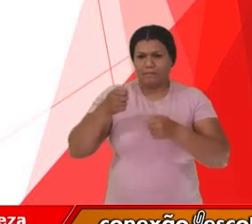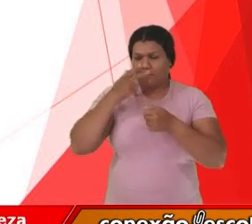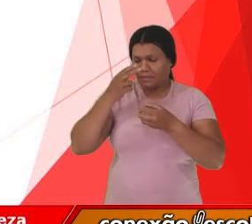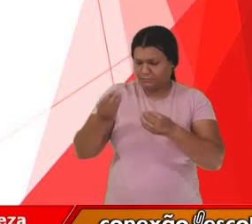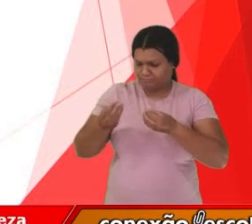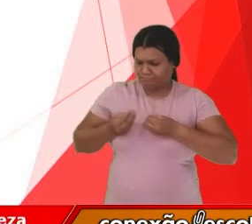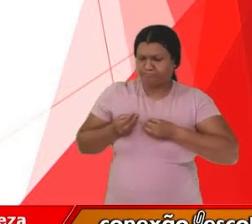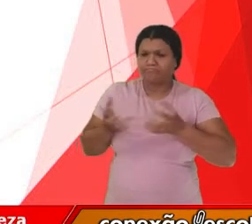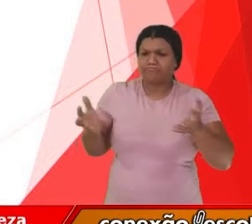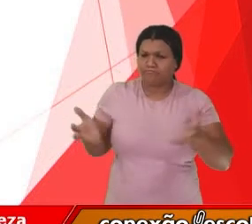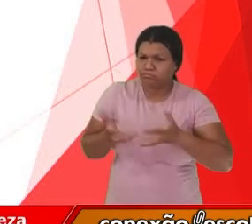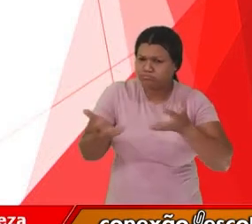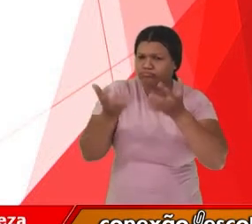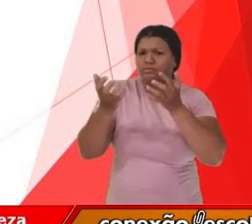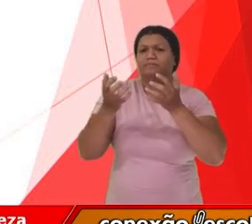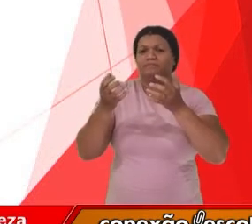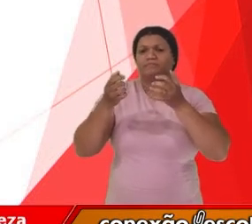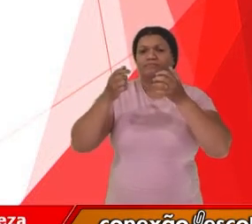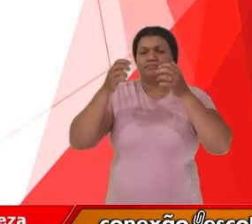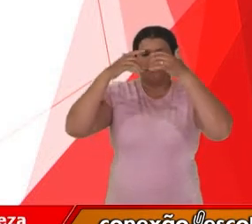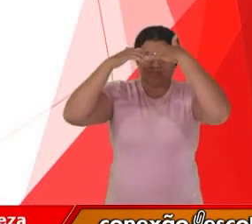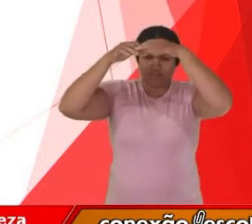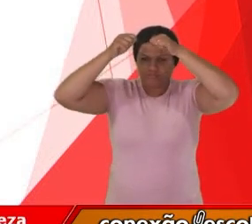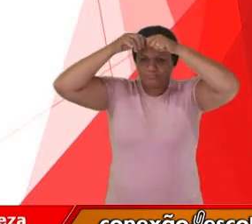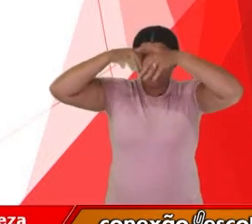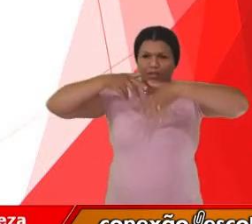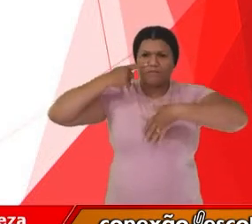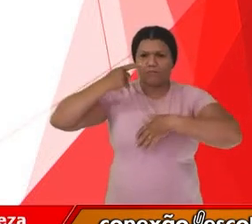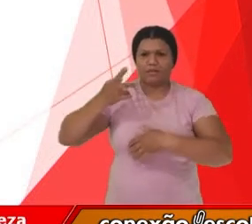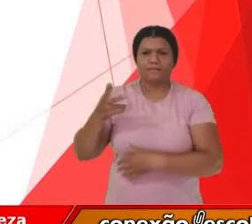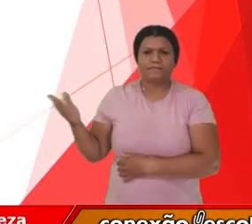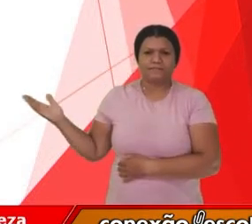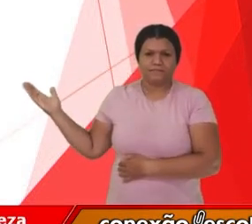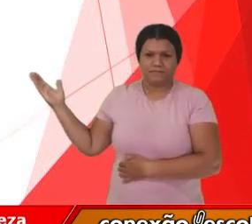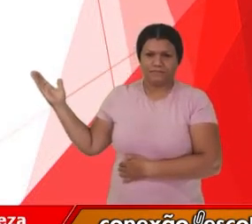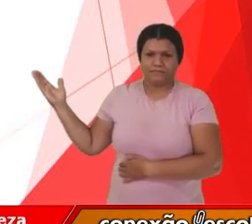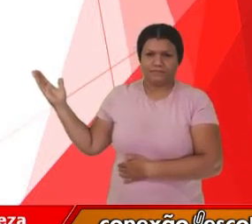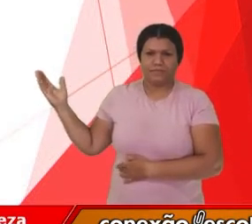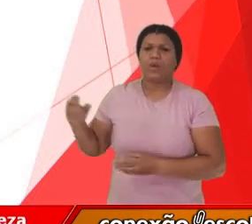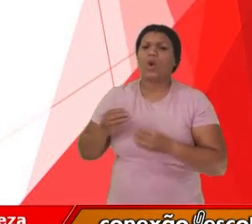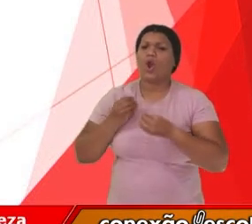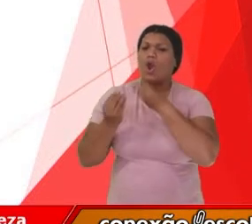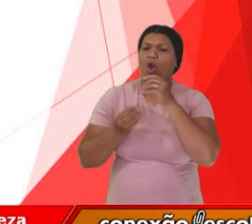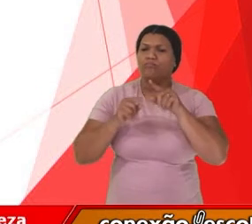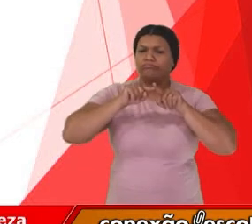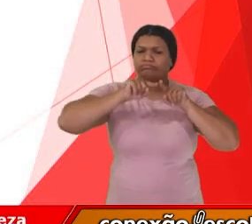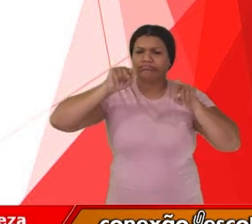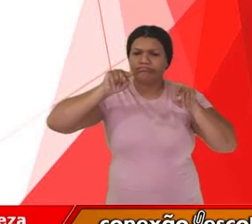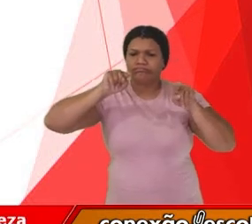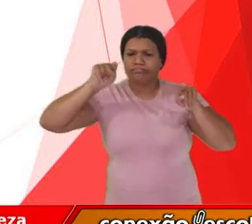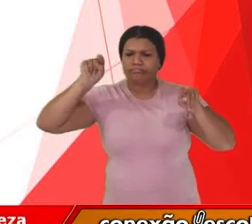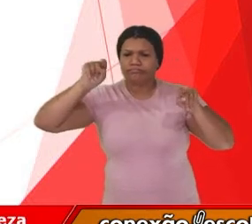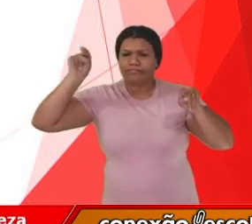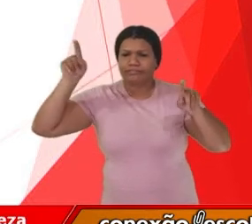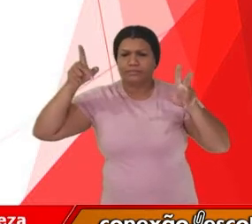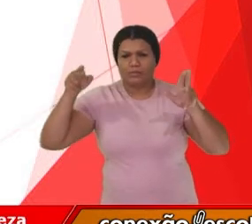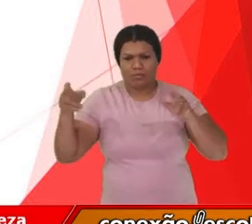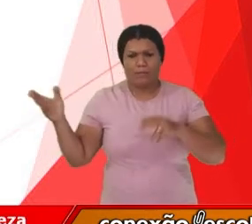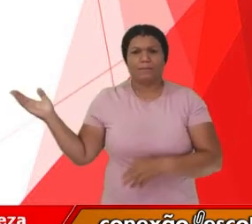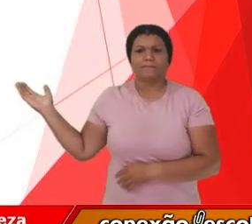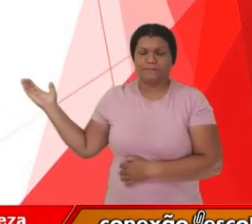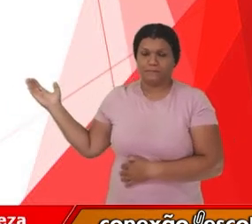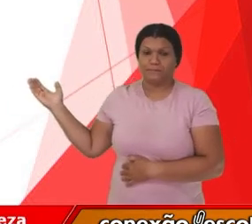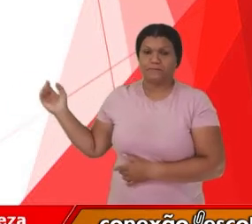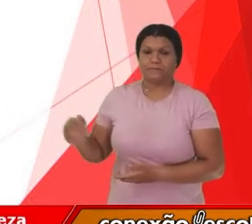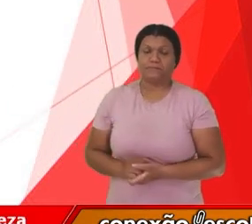nos slides anteriores, eles seguem essa sequência, essa direção da seta. Entre